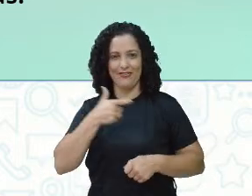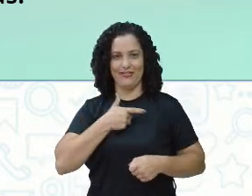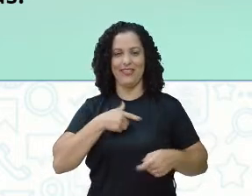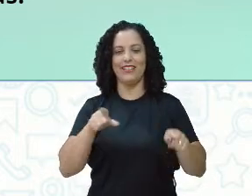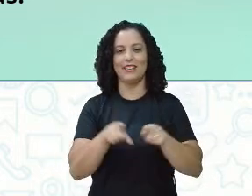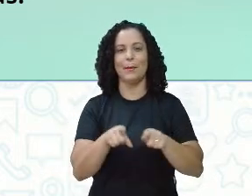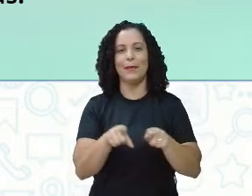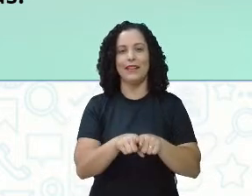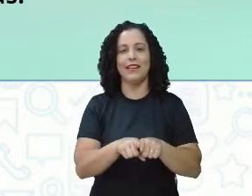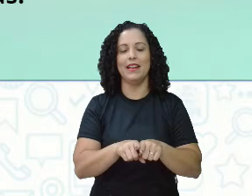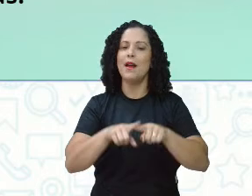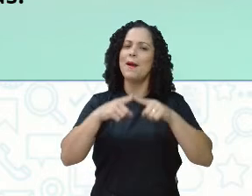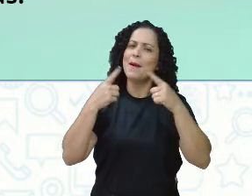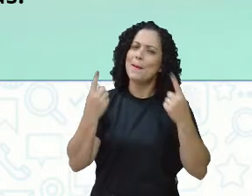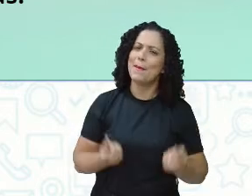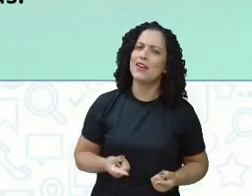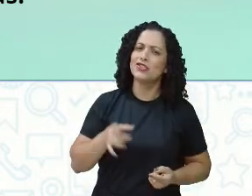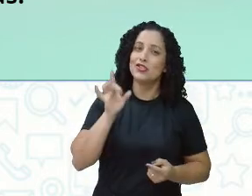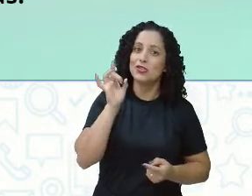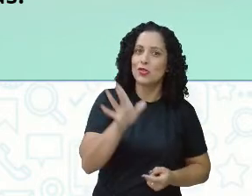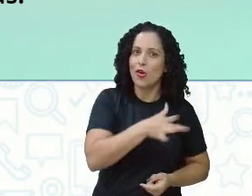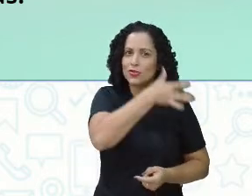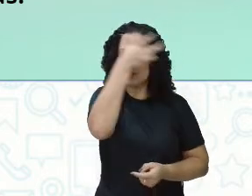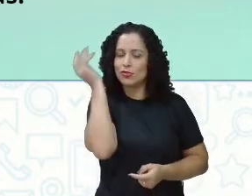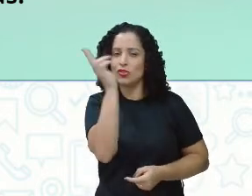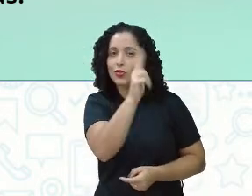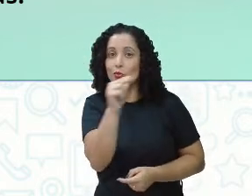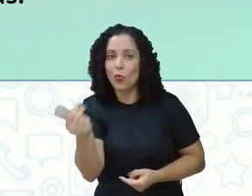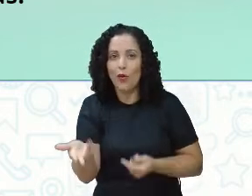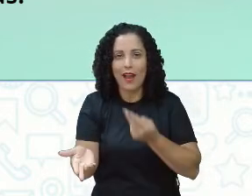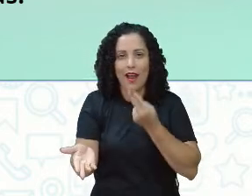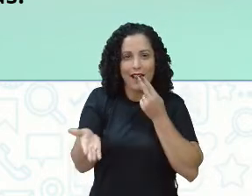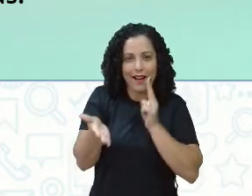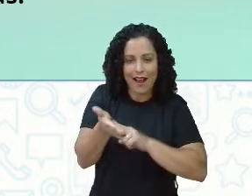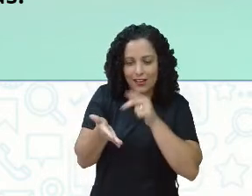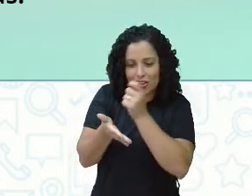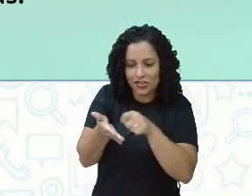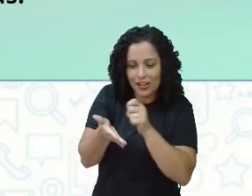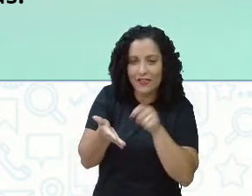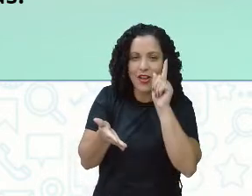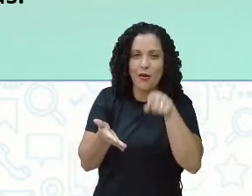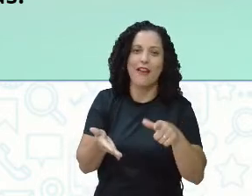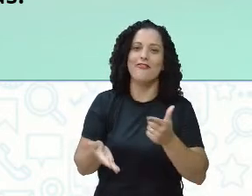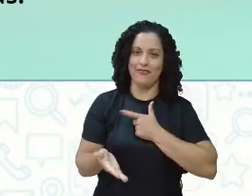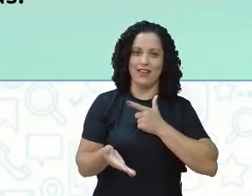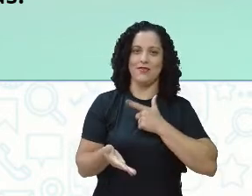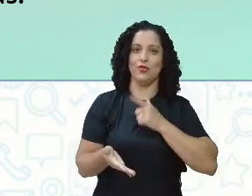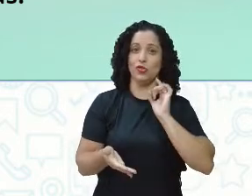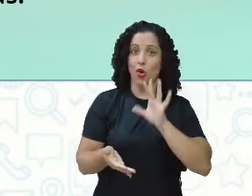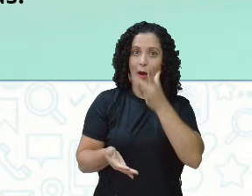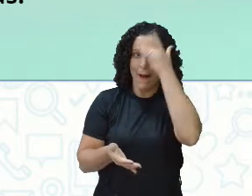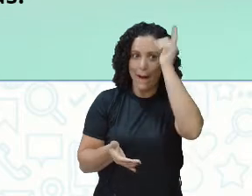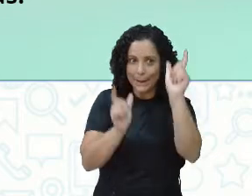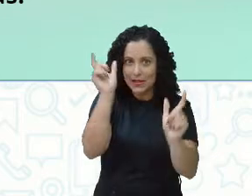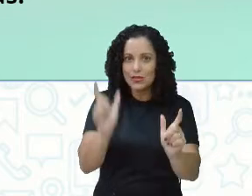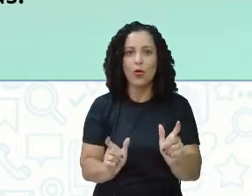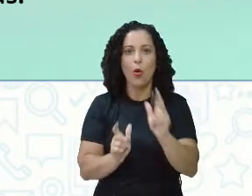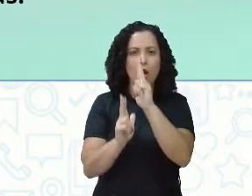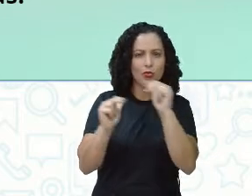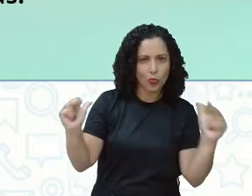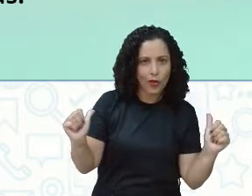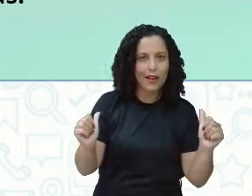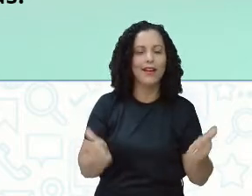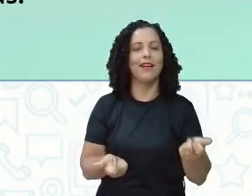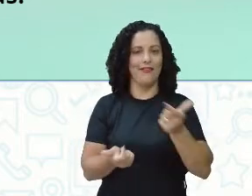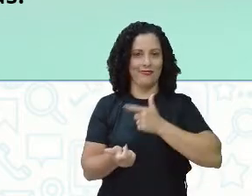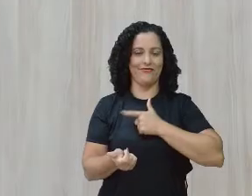Mas, afinal, só as criaturas que nunca escreveram cartas de amor é que são ridículas. Então, mais uma vez,